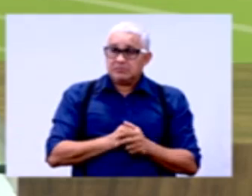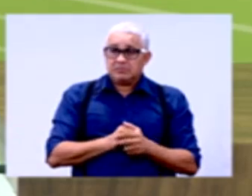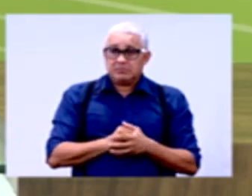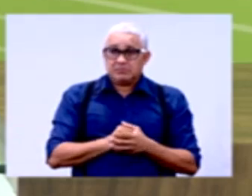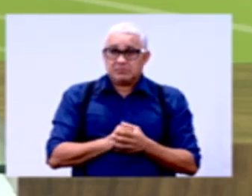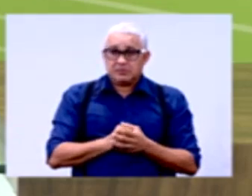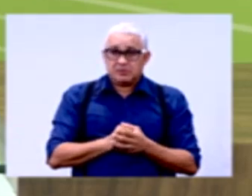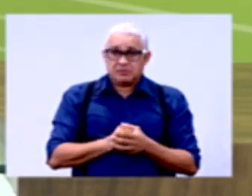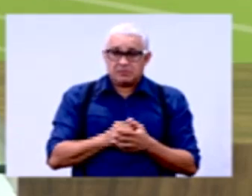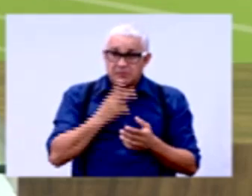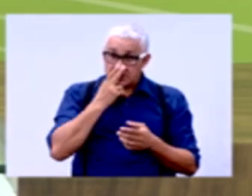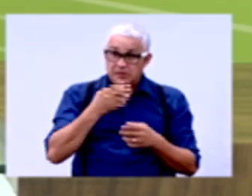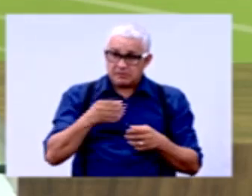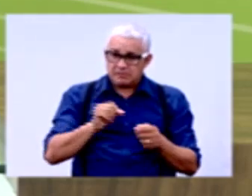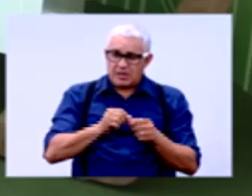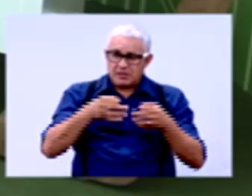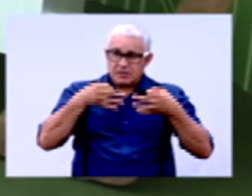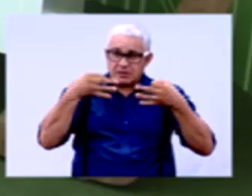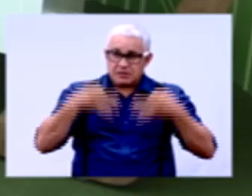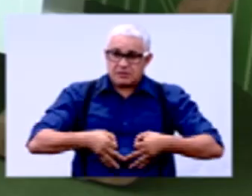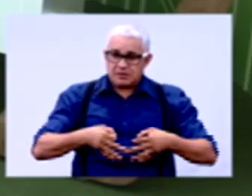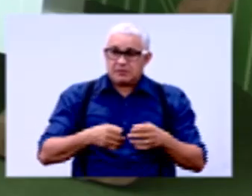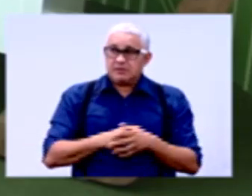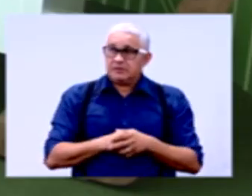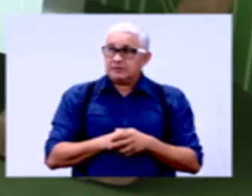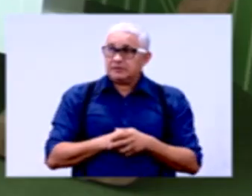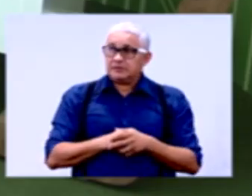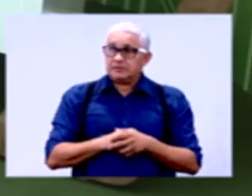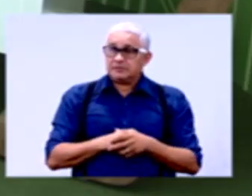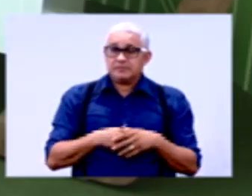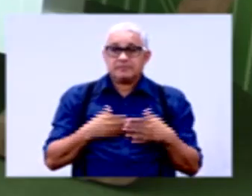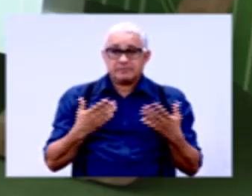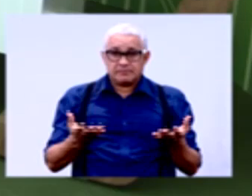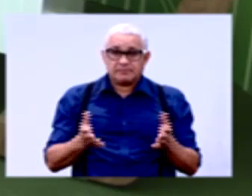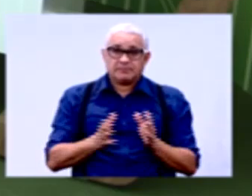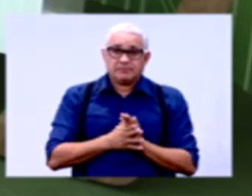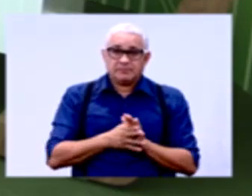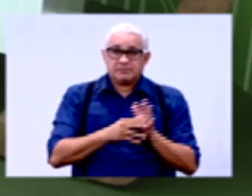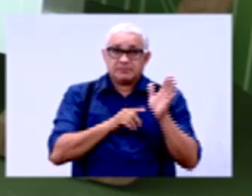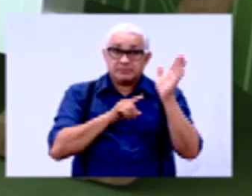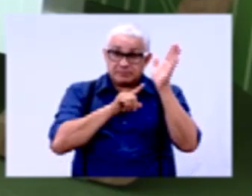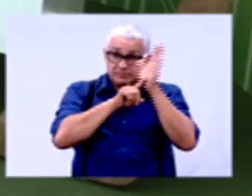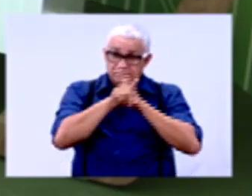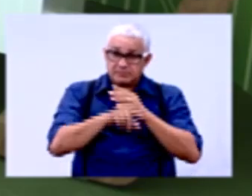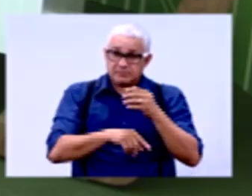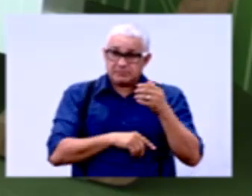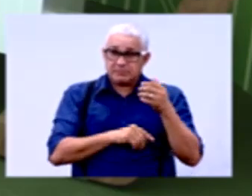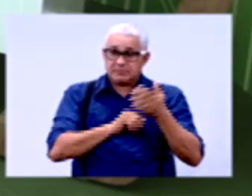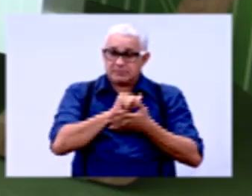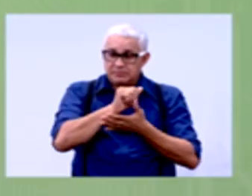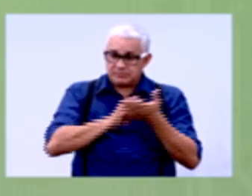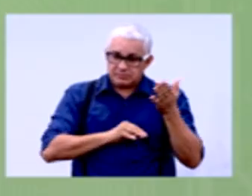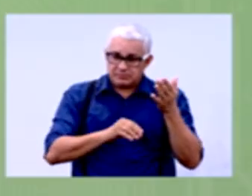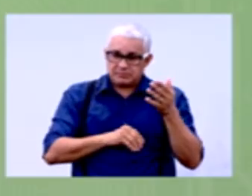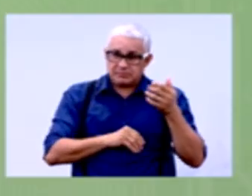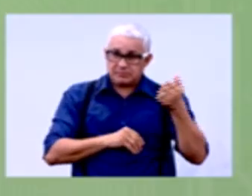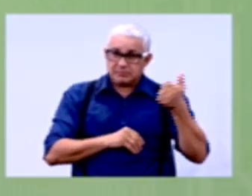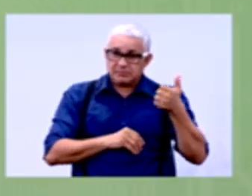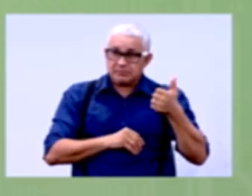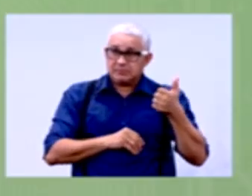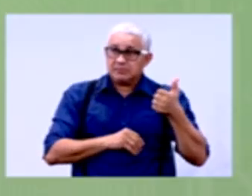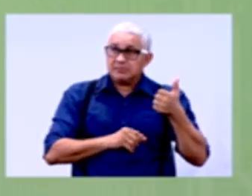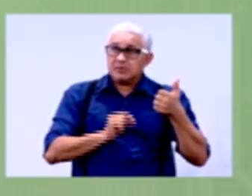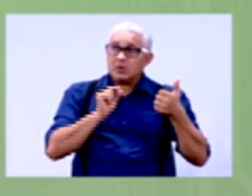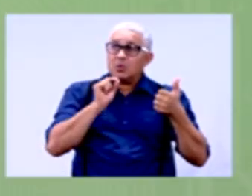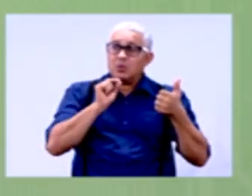fez direitinho aí. Legal, bacana. Uhum. Bom, então vamos à primeira atividade, né? Defina o que